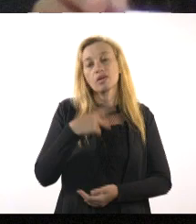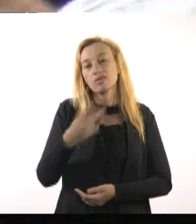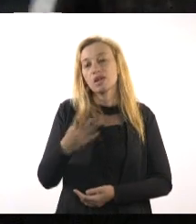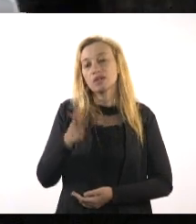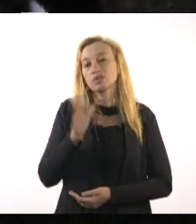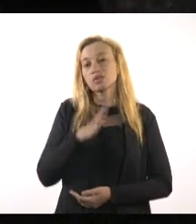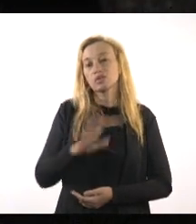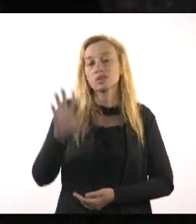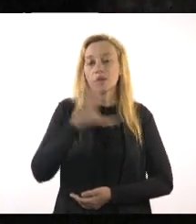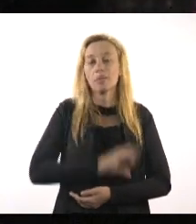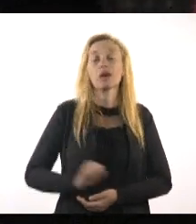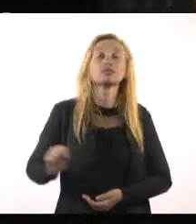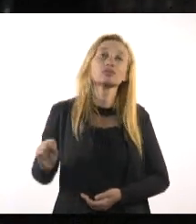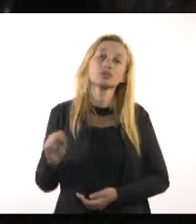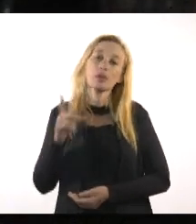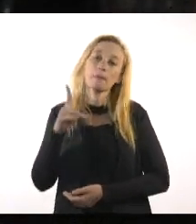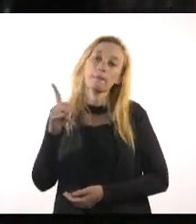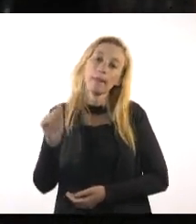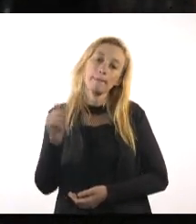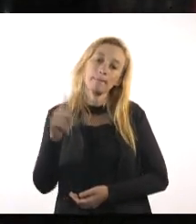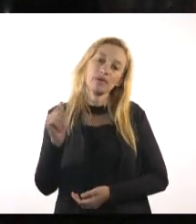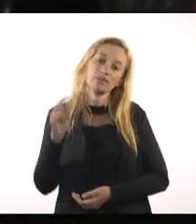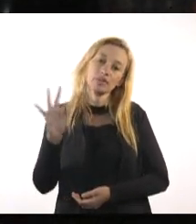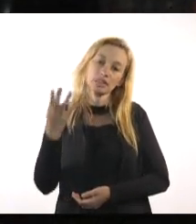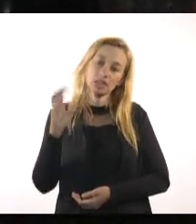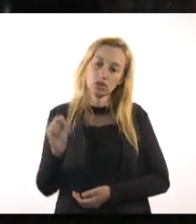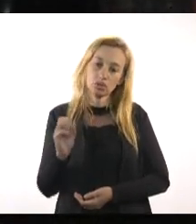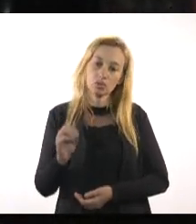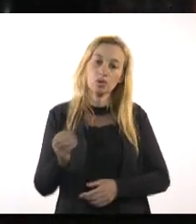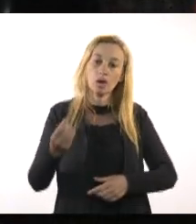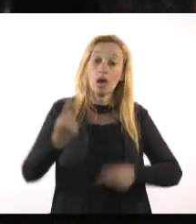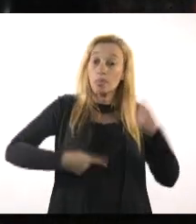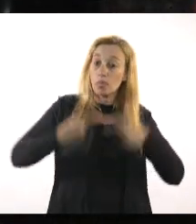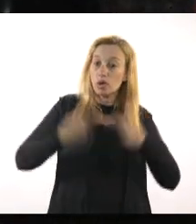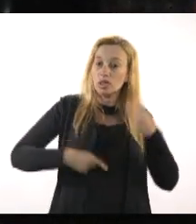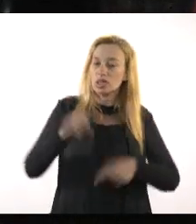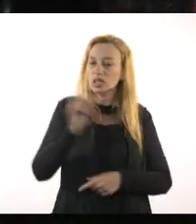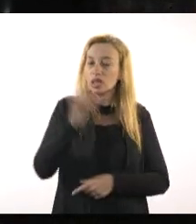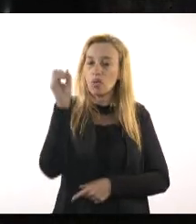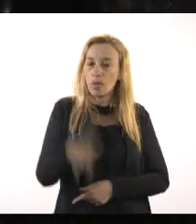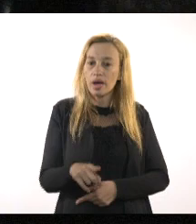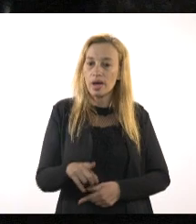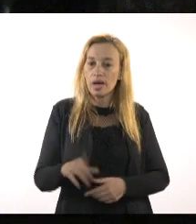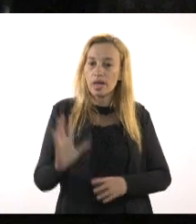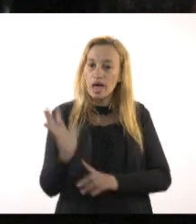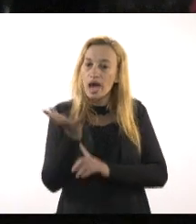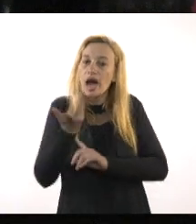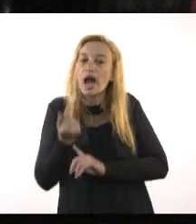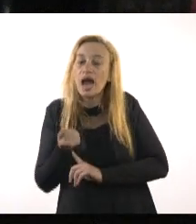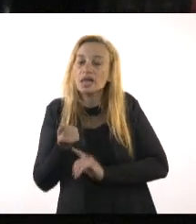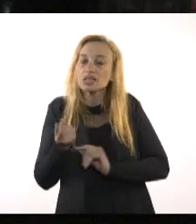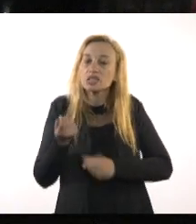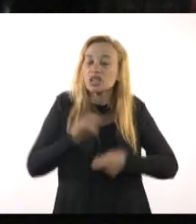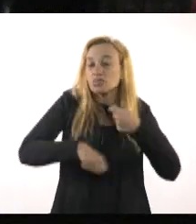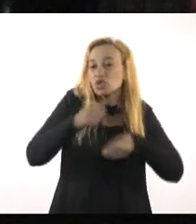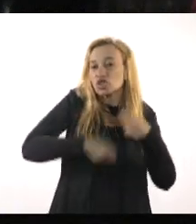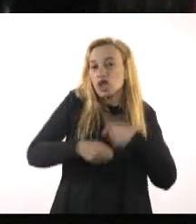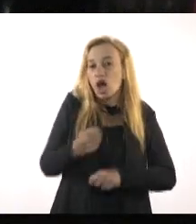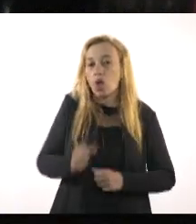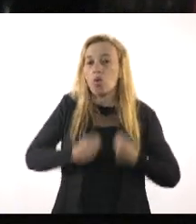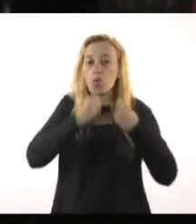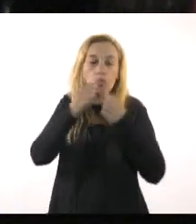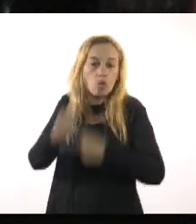nosso querido e amado Papa Francisco. A política não é a mera arte de administrar o poder,